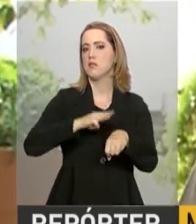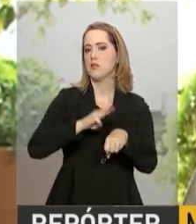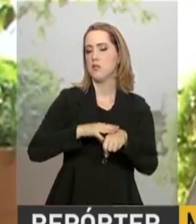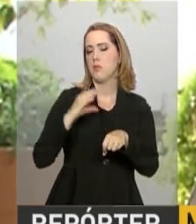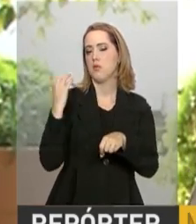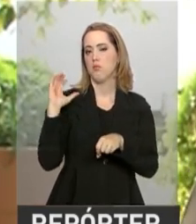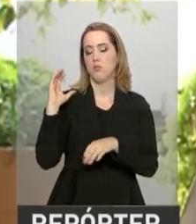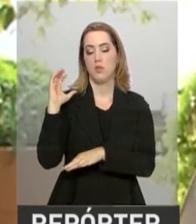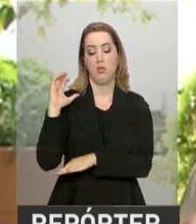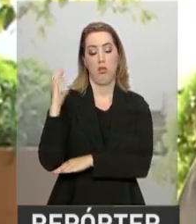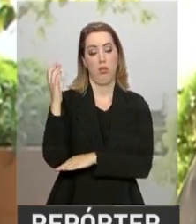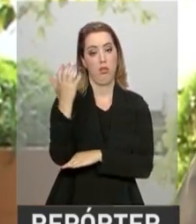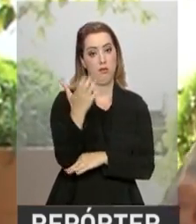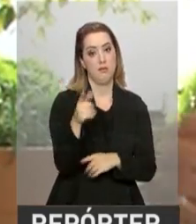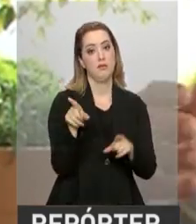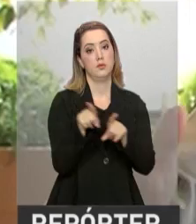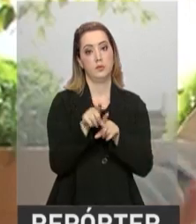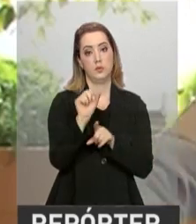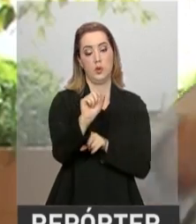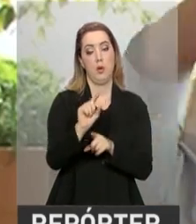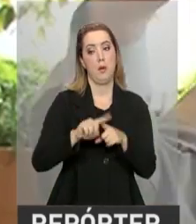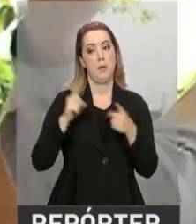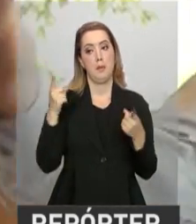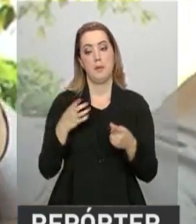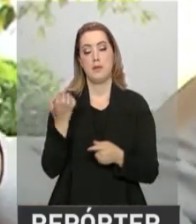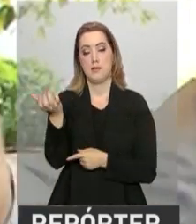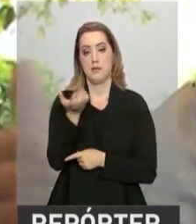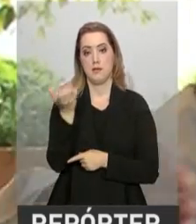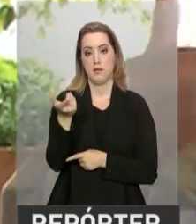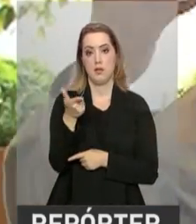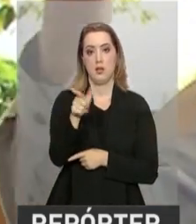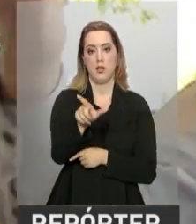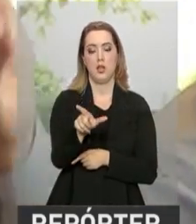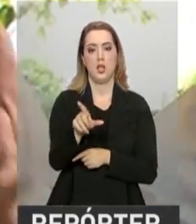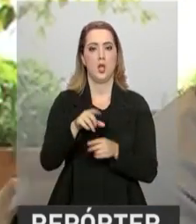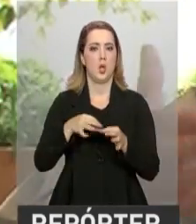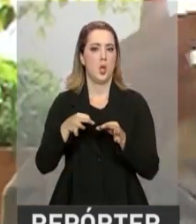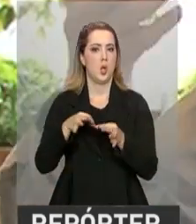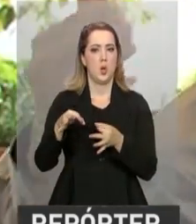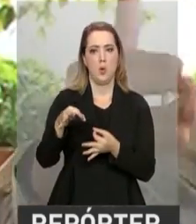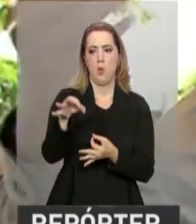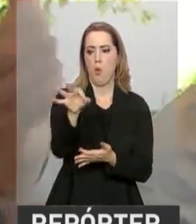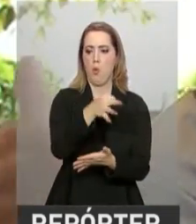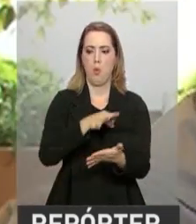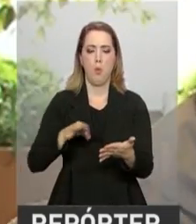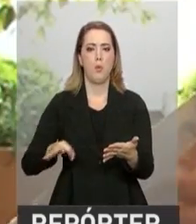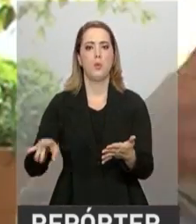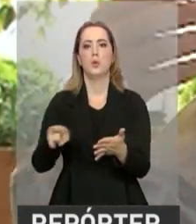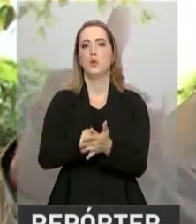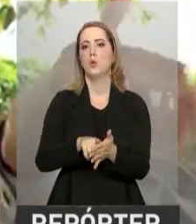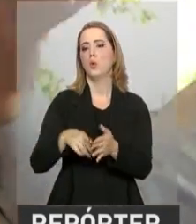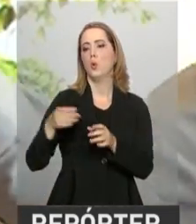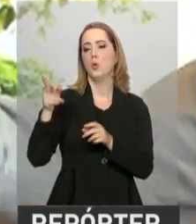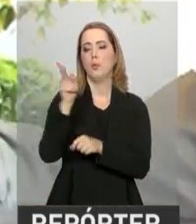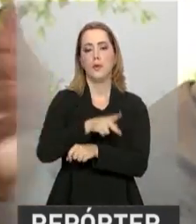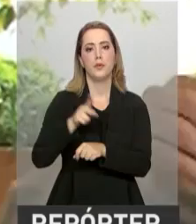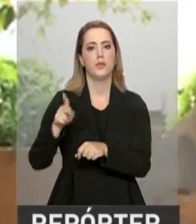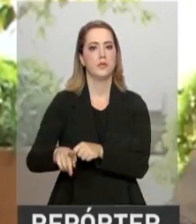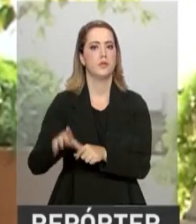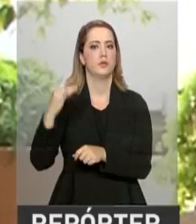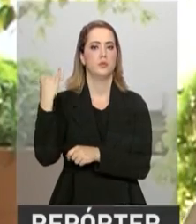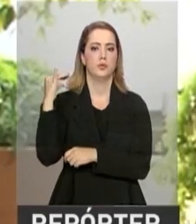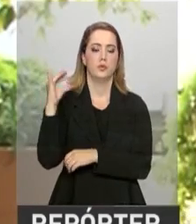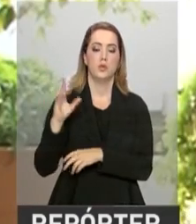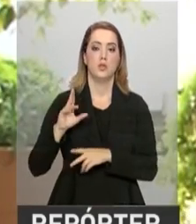natureza né se ele vai mais para a área da geografia da história dos bacharelados das Ciências